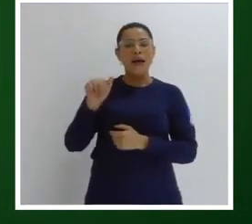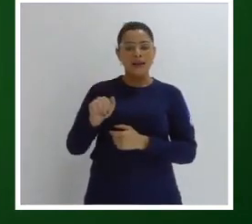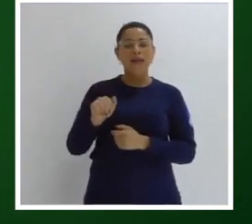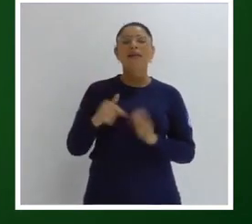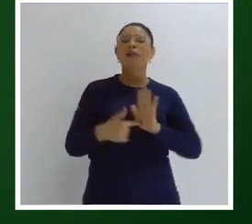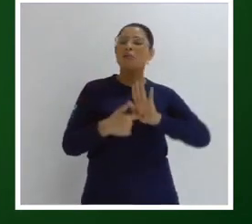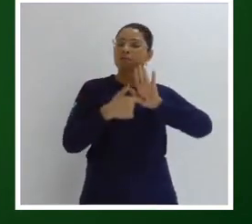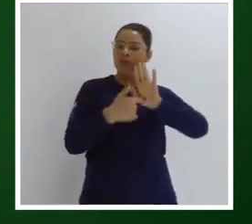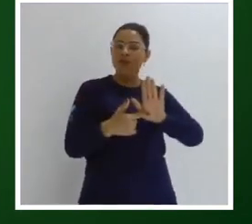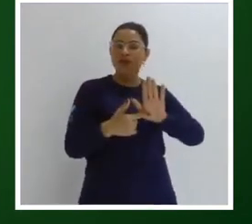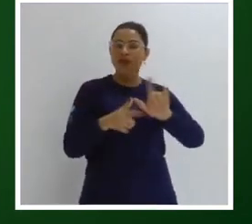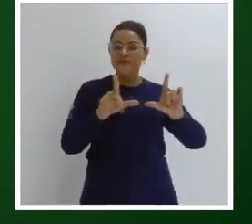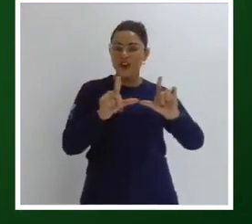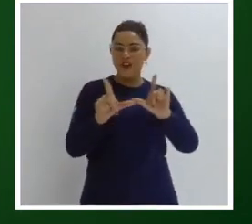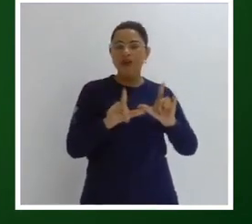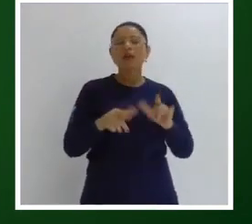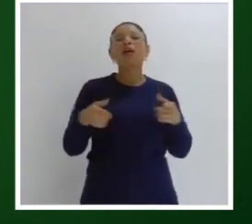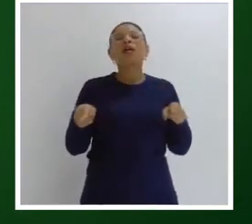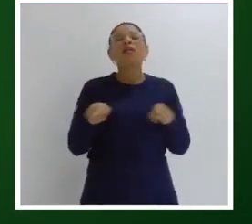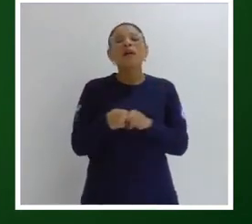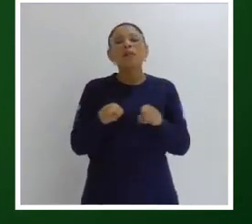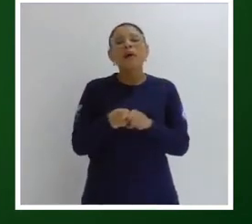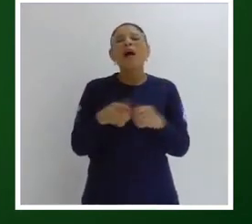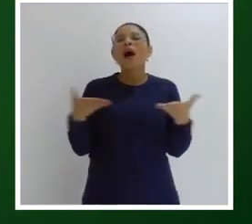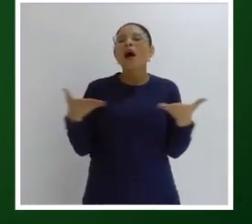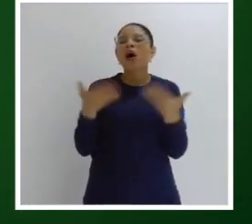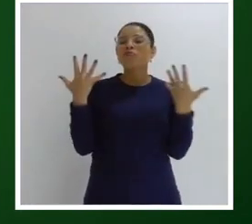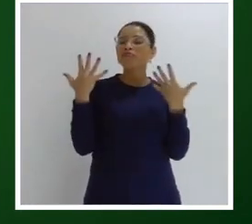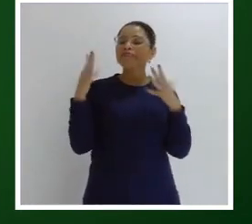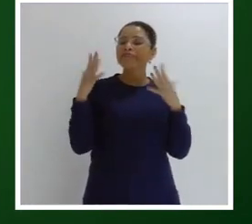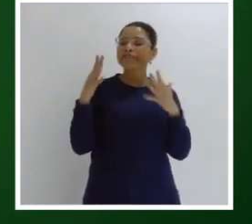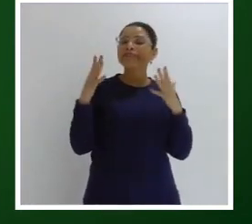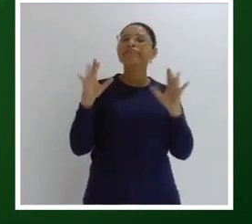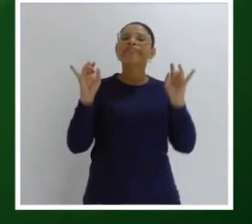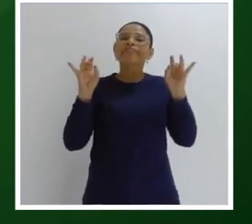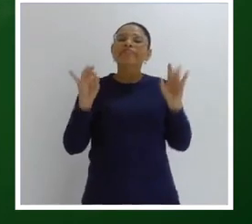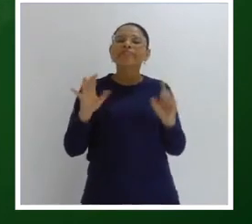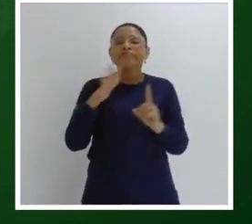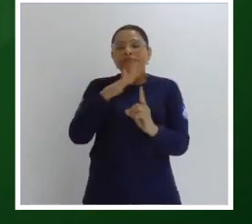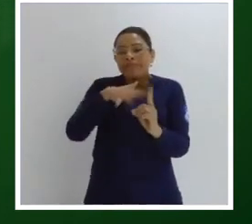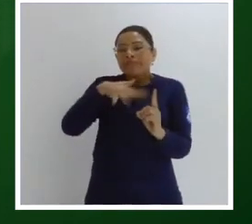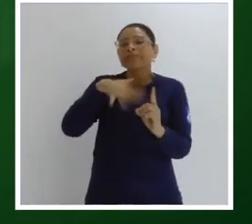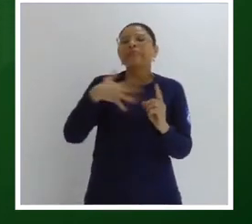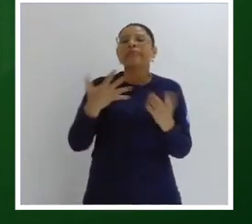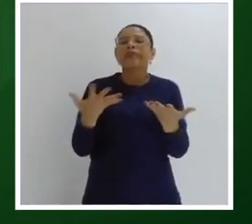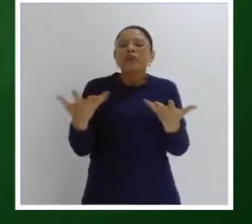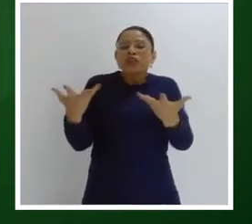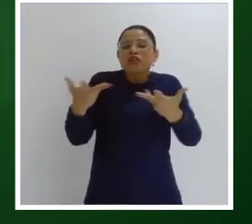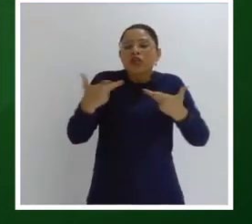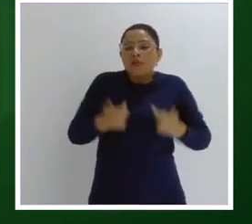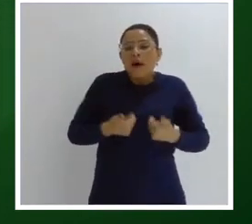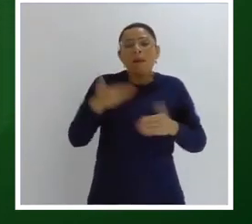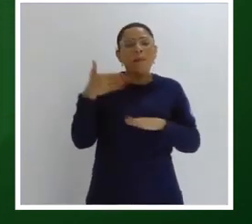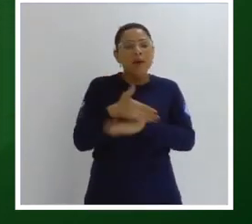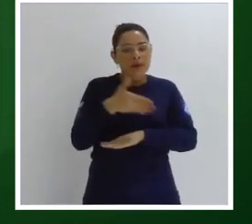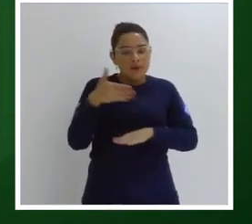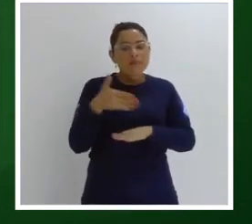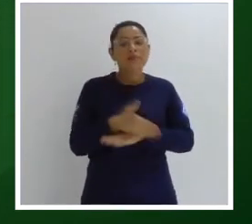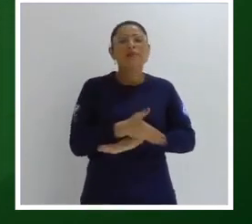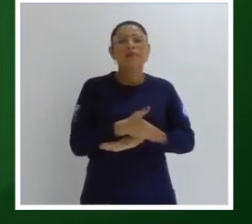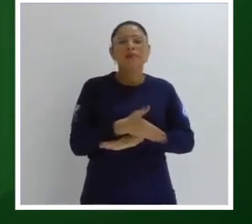que apareceu eu quero nesse instante rendeu uma homenagem muito especial e chamar para sua participação